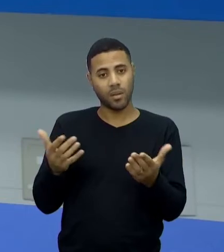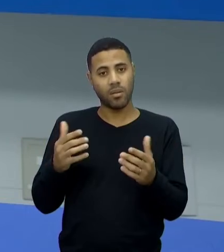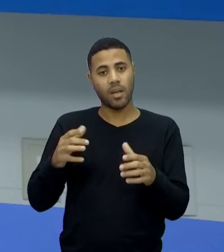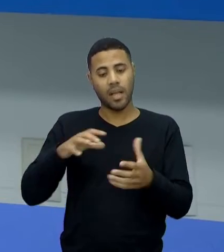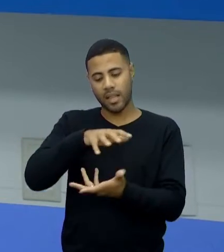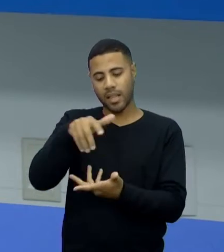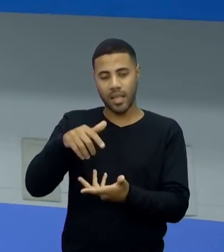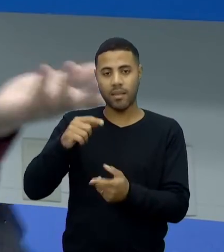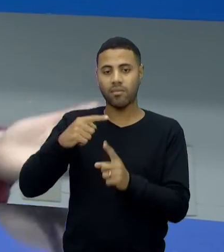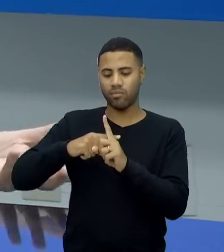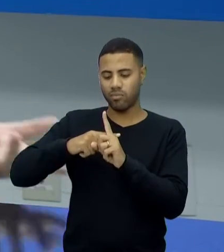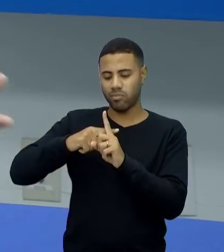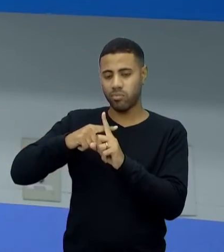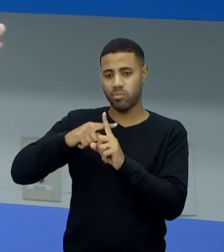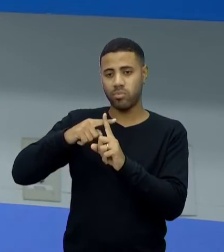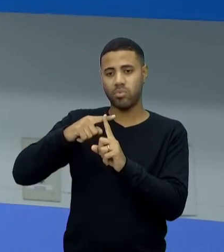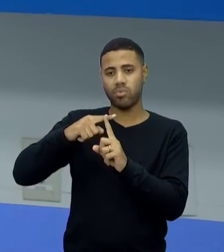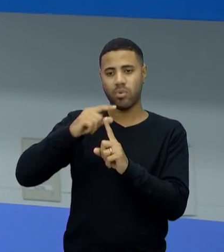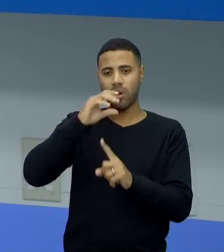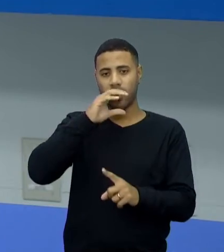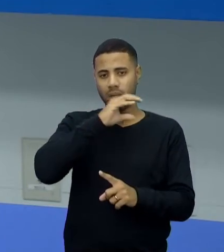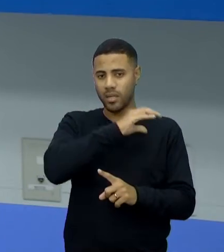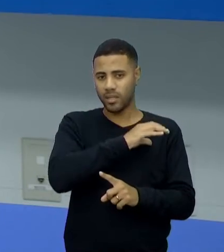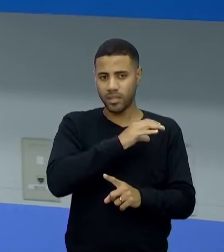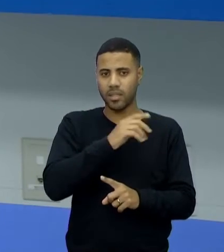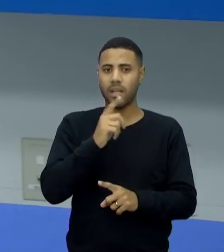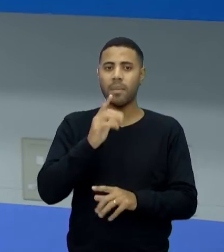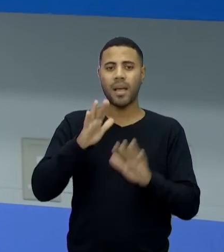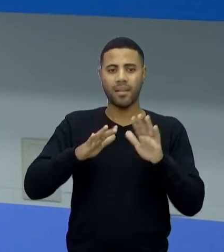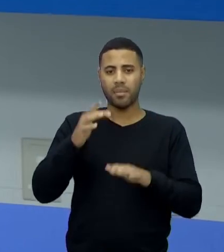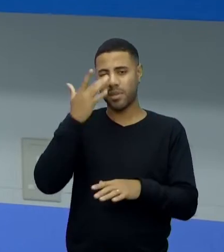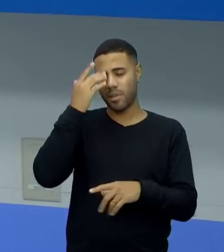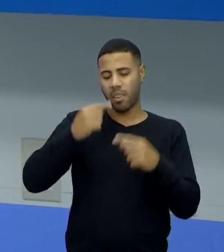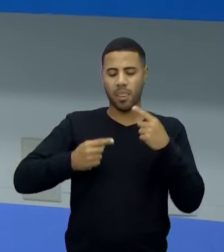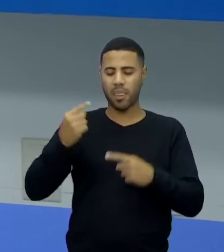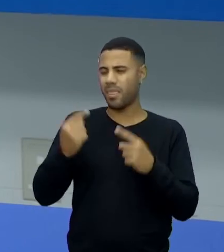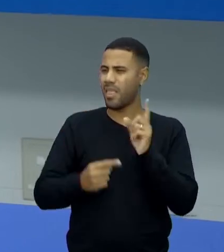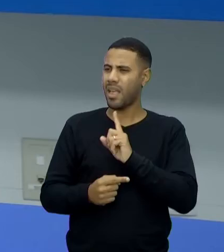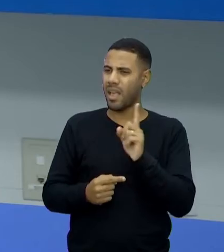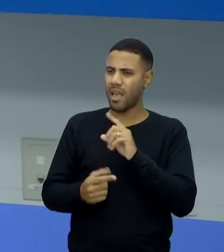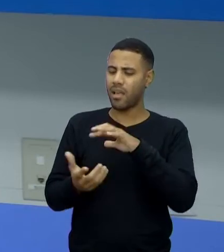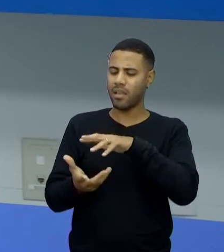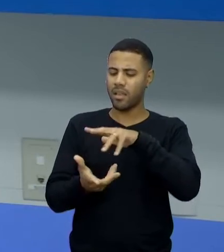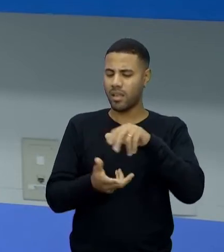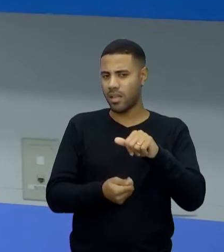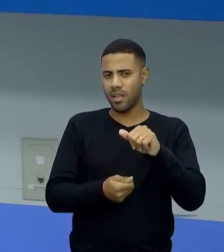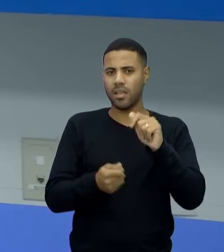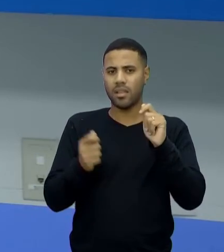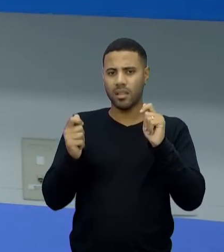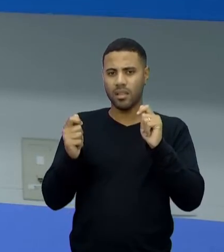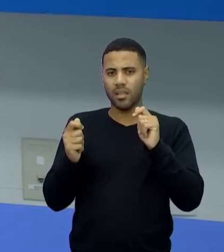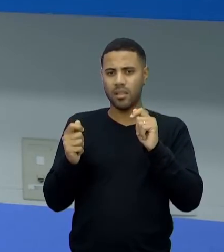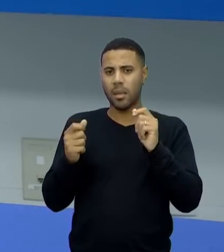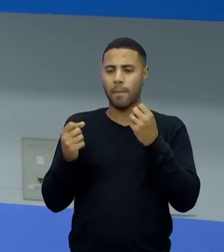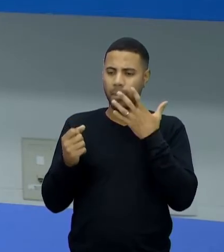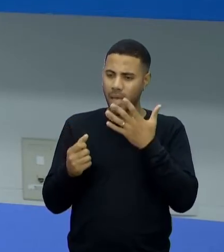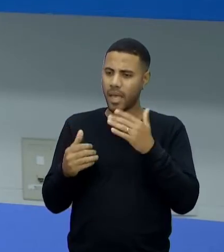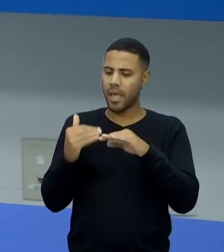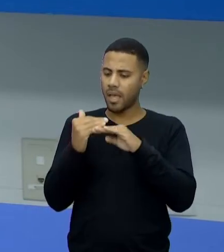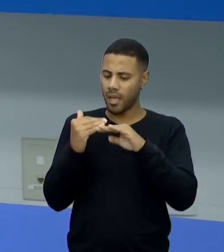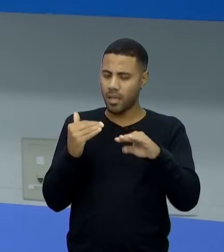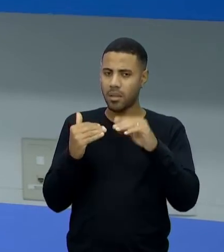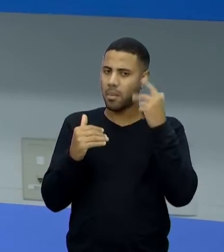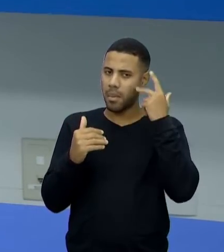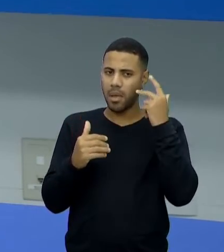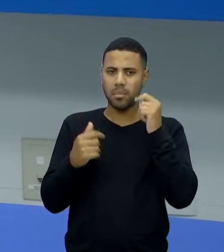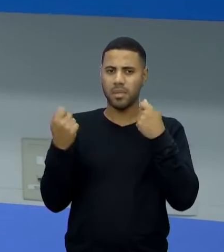eh não é muito difícil encontrar discursos como esse de que a terra o planeta terra tá indo muito bem e